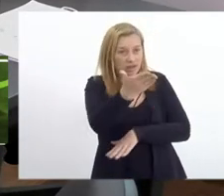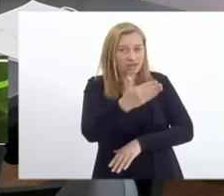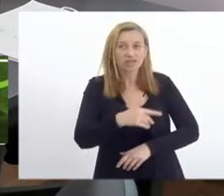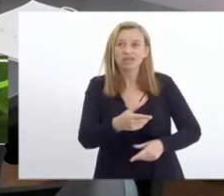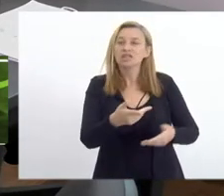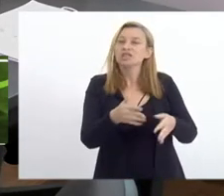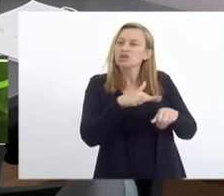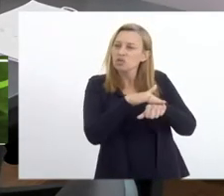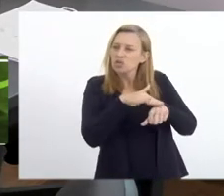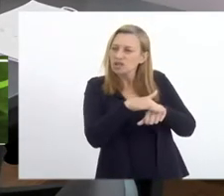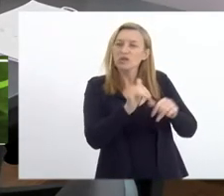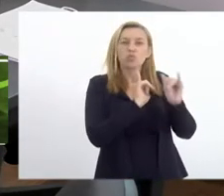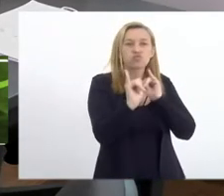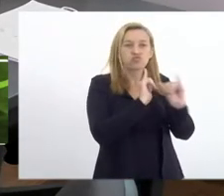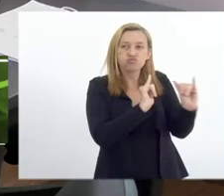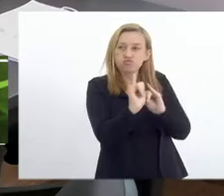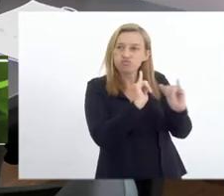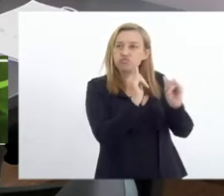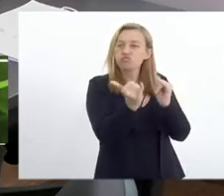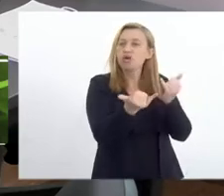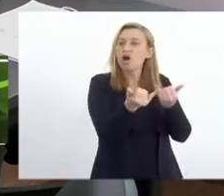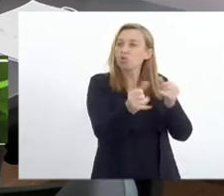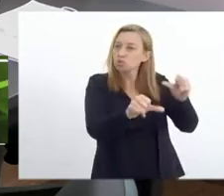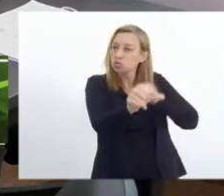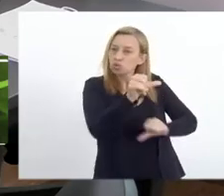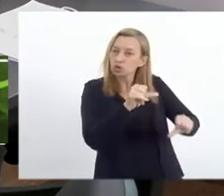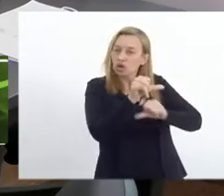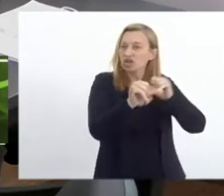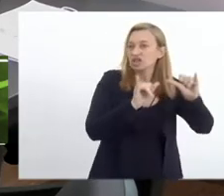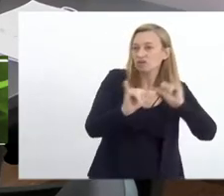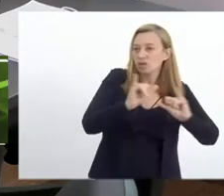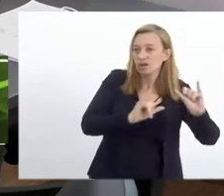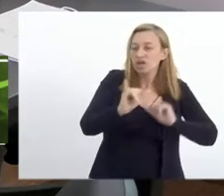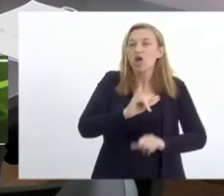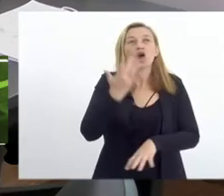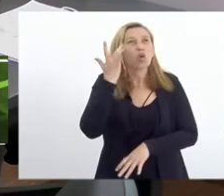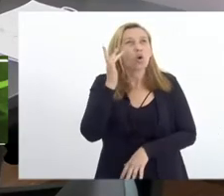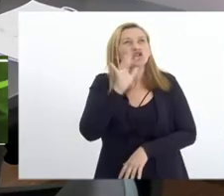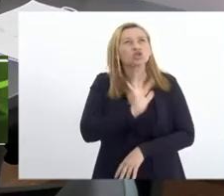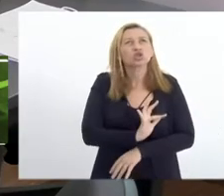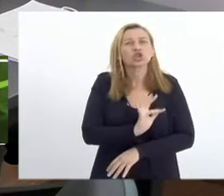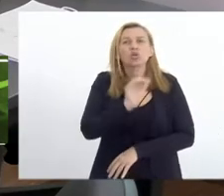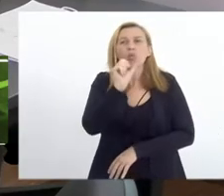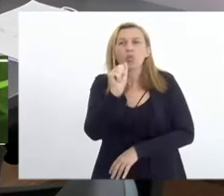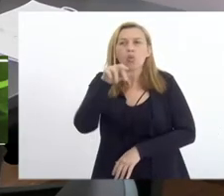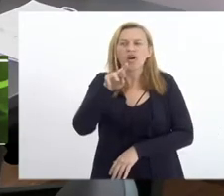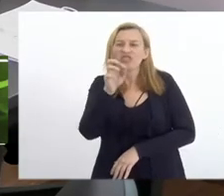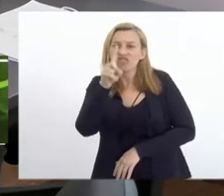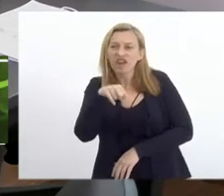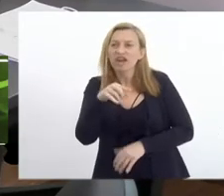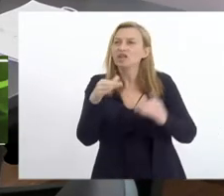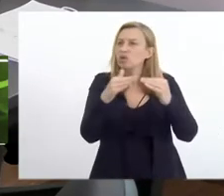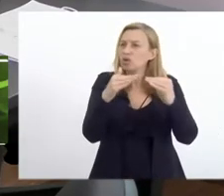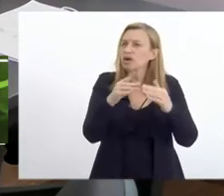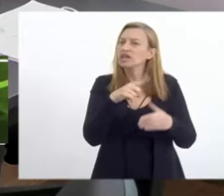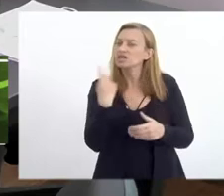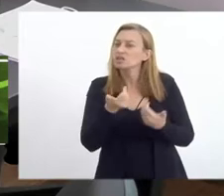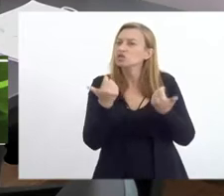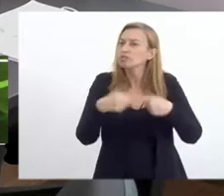troca muitas informações. E eu acho que o André há de concordar que a gente